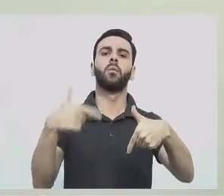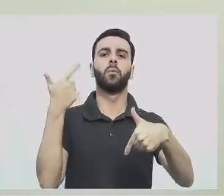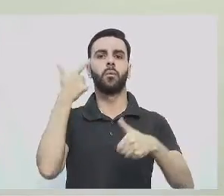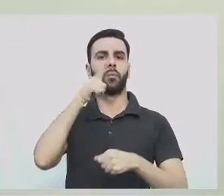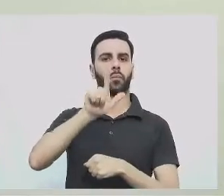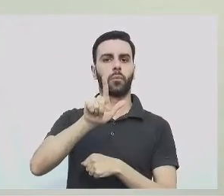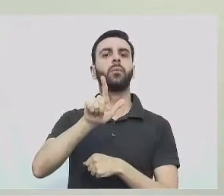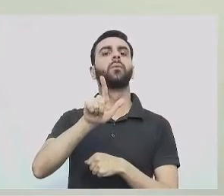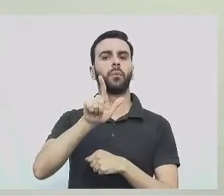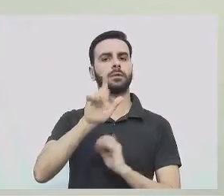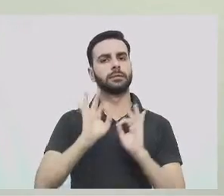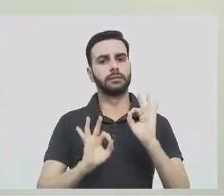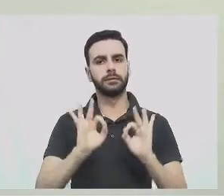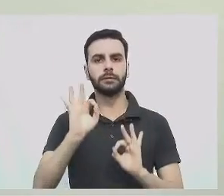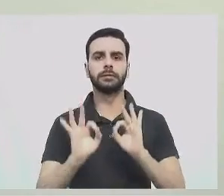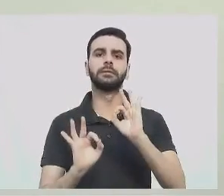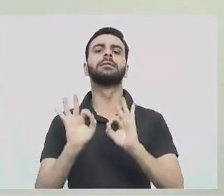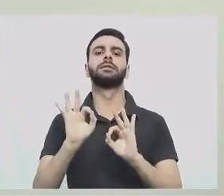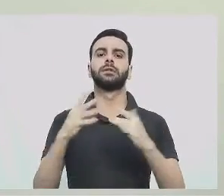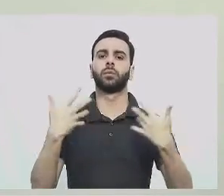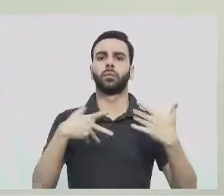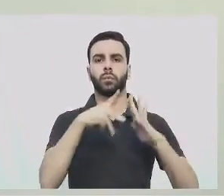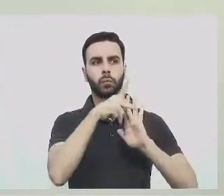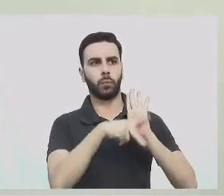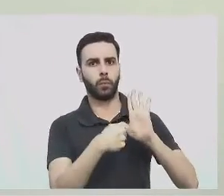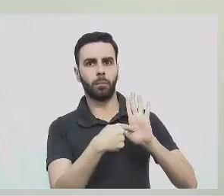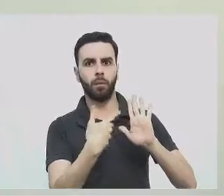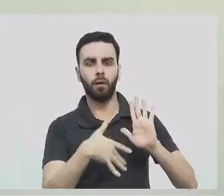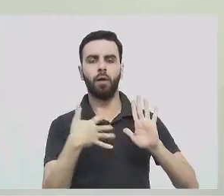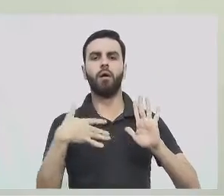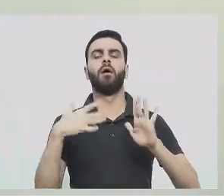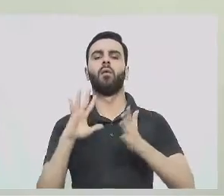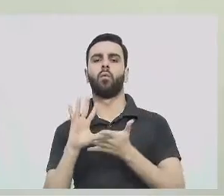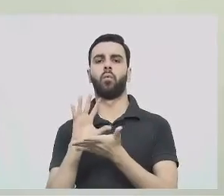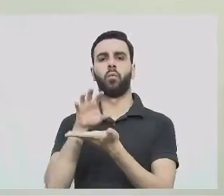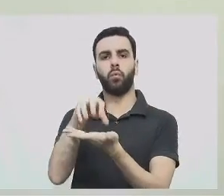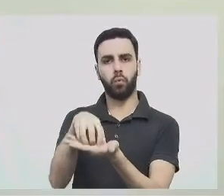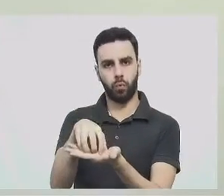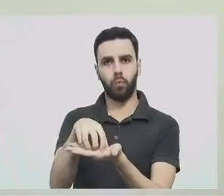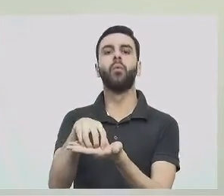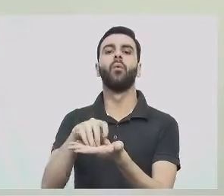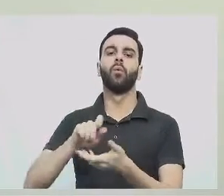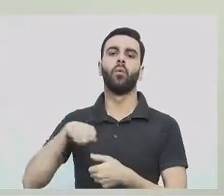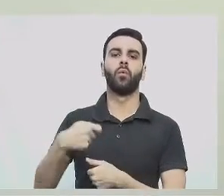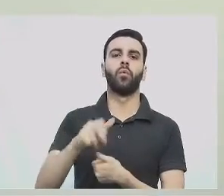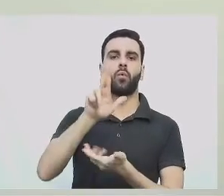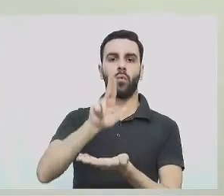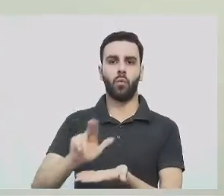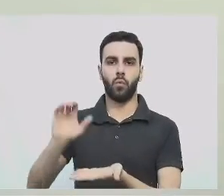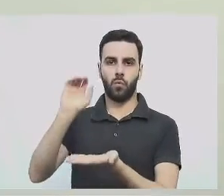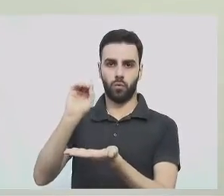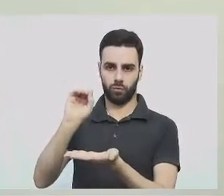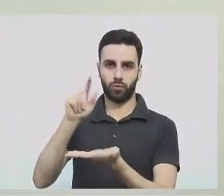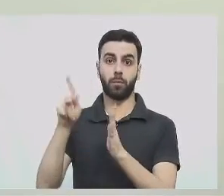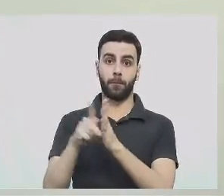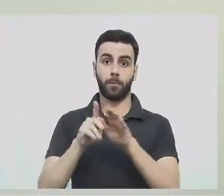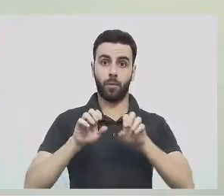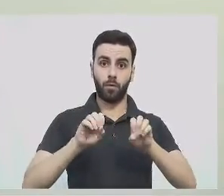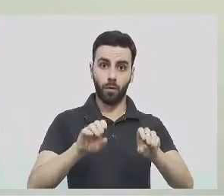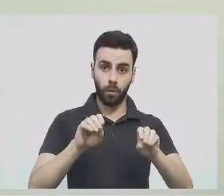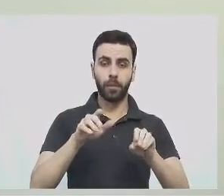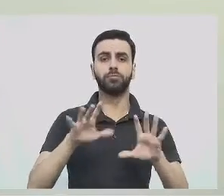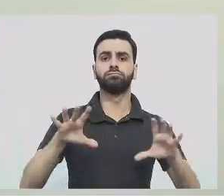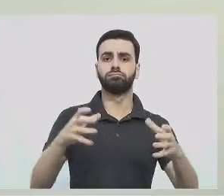tiraram do papel um grande projeto que muito vem contribuindo para com a educação dos